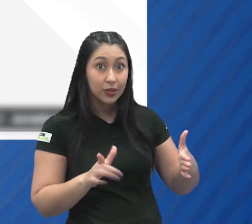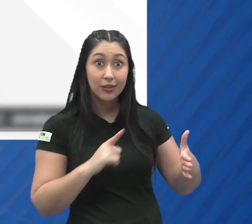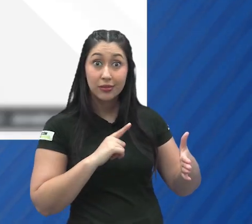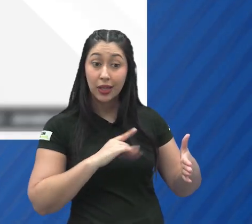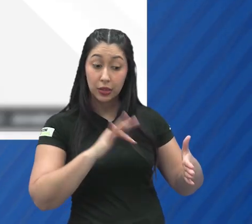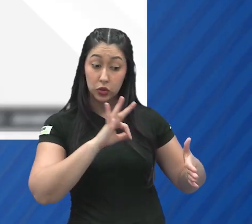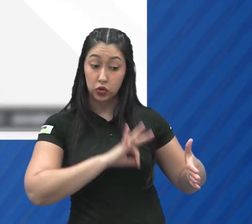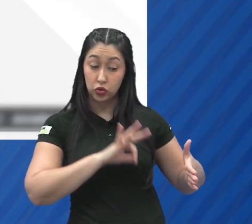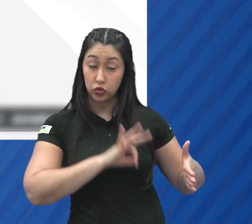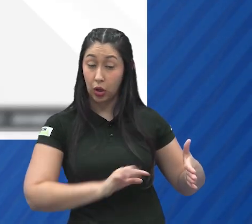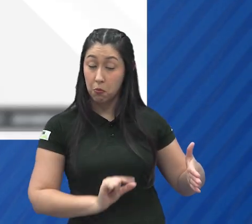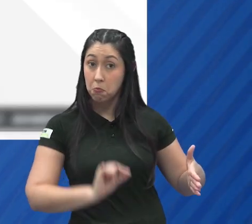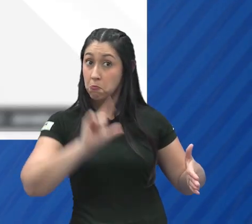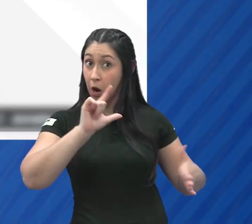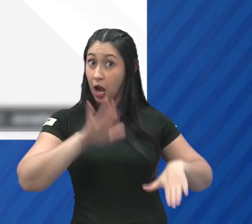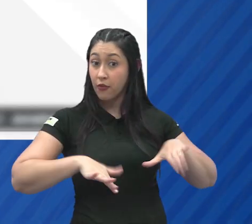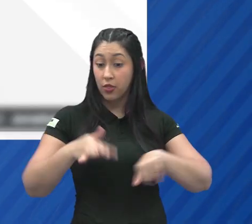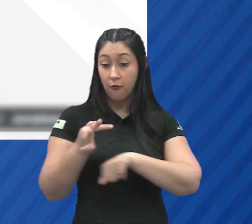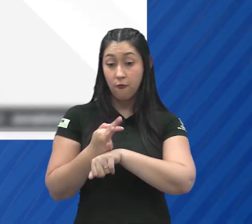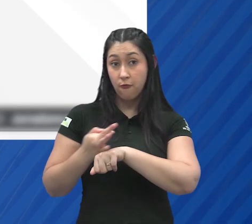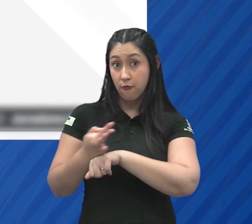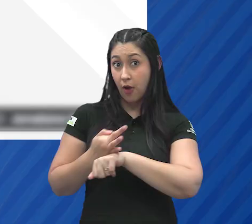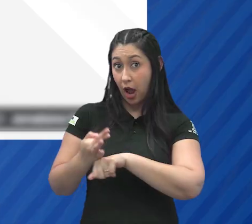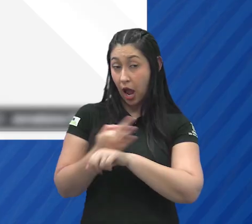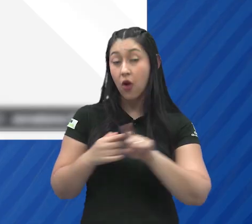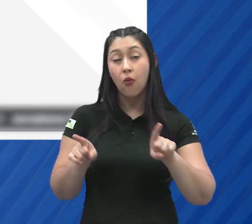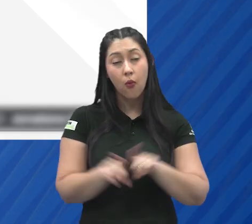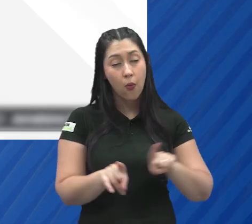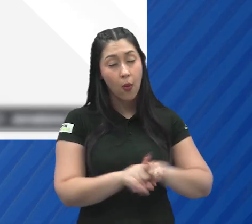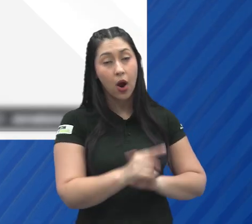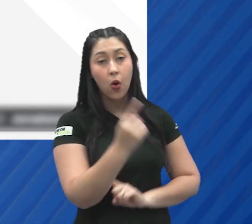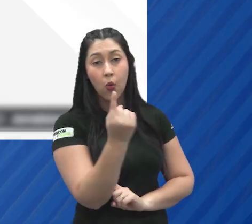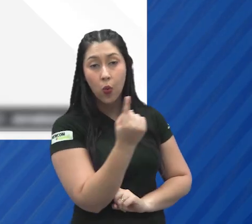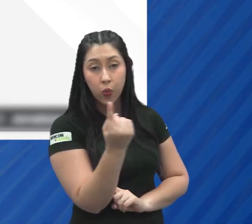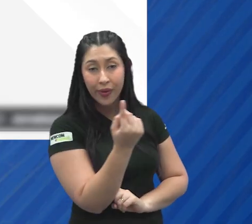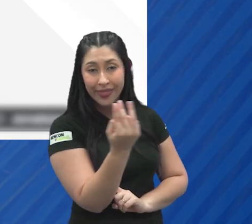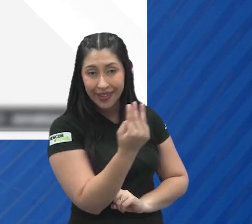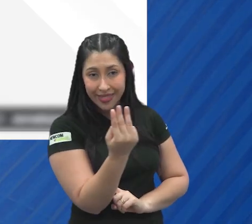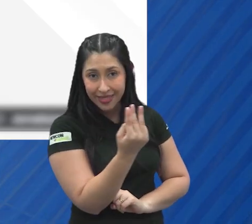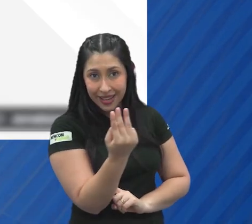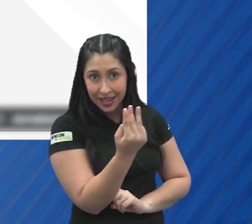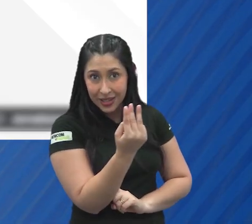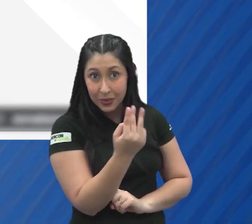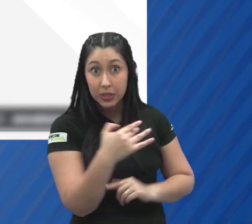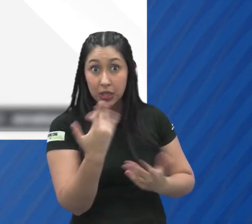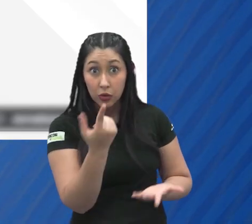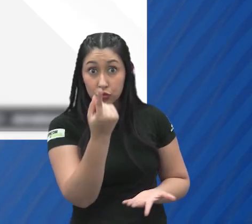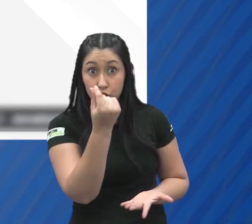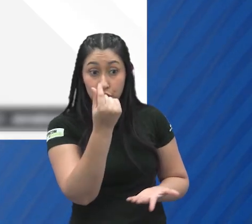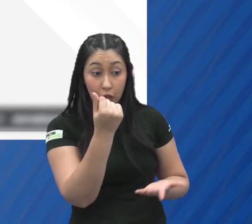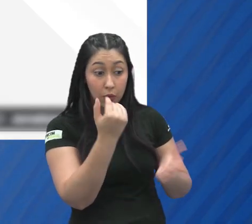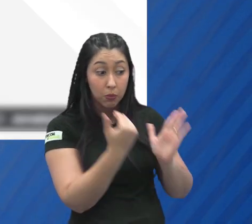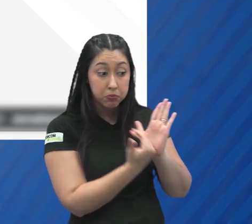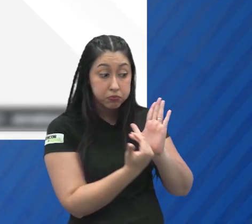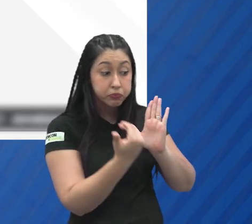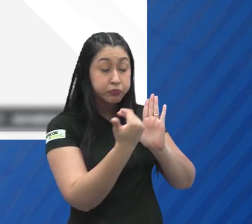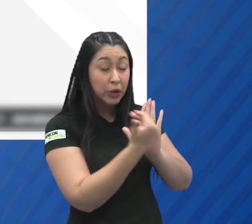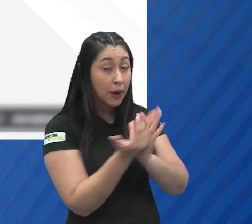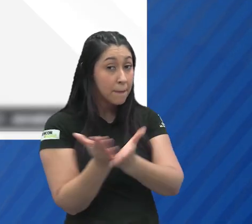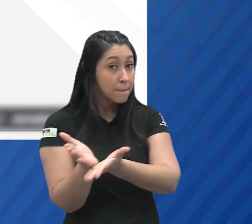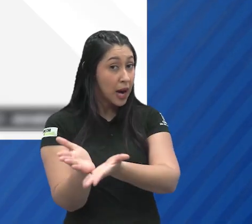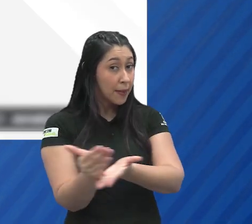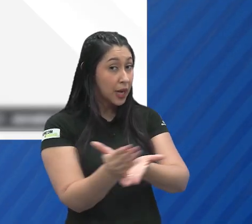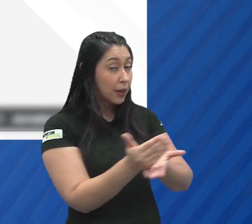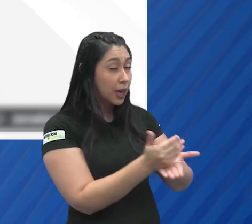gente recebe um pouco mais de dinheiro, né? Às vezes férias, mas com certeza 13º, onde a gente tem um aporte maior